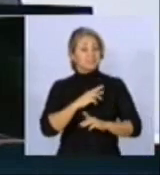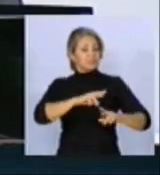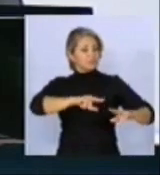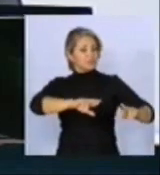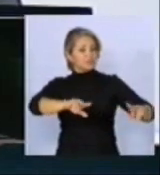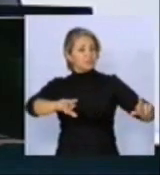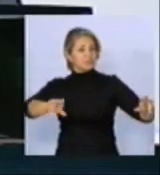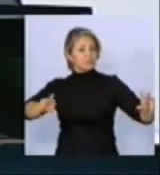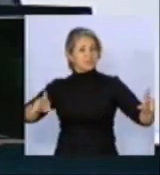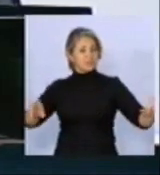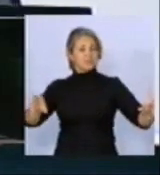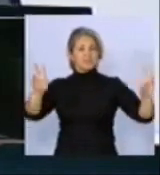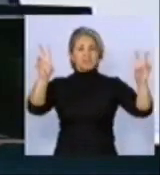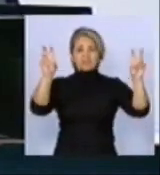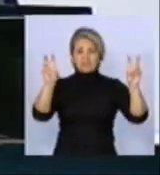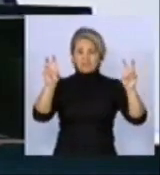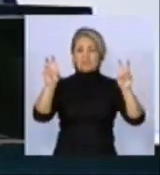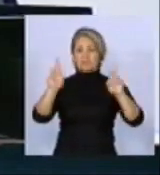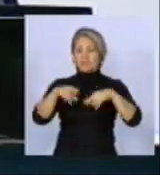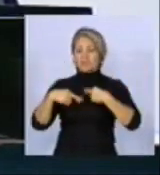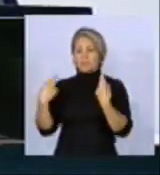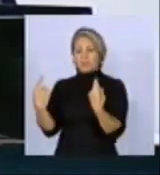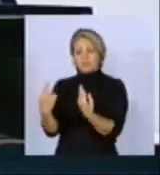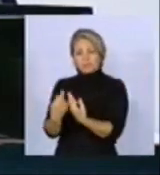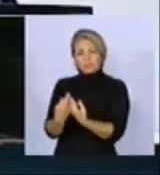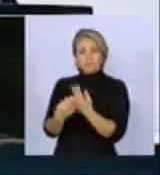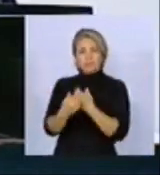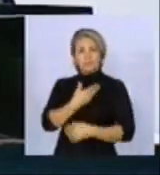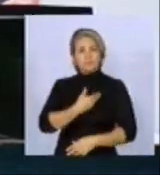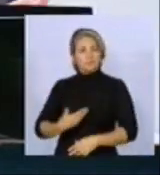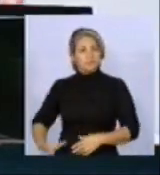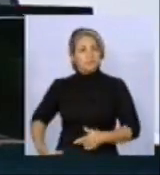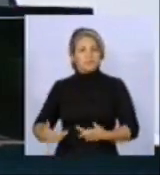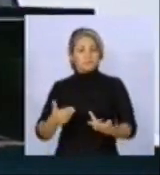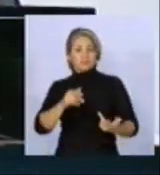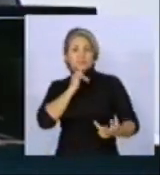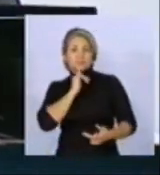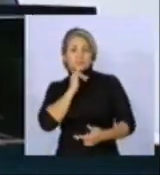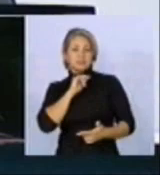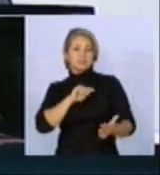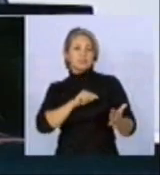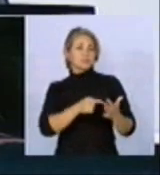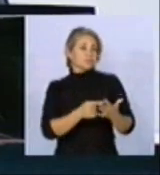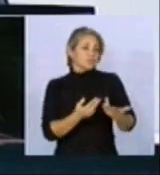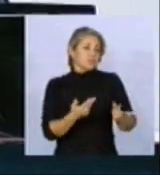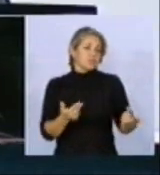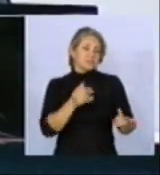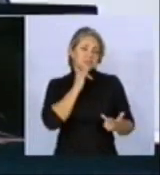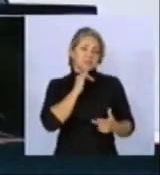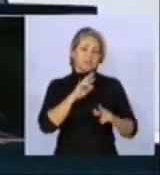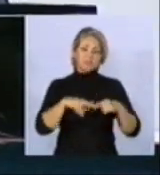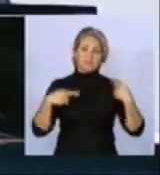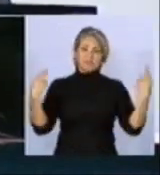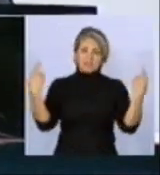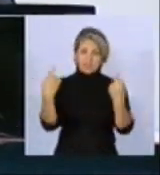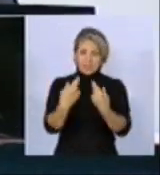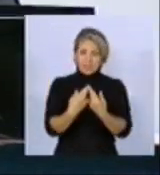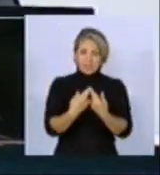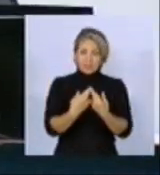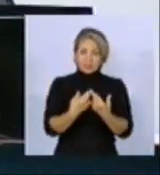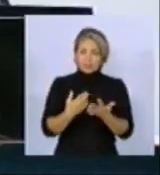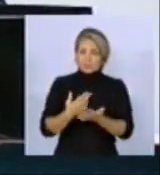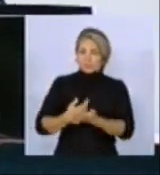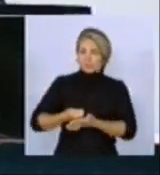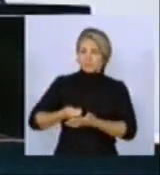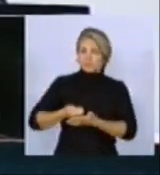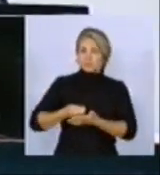eh audiências públicas de de aspectos muito pontuais como por exemplo audiência de financiamento de campanha que